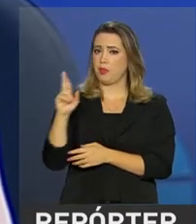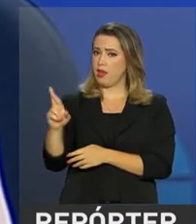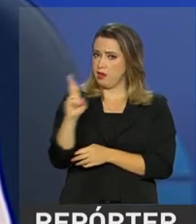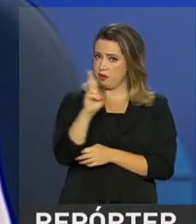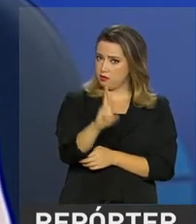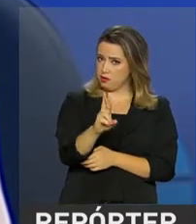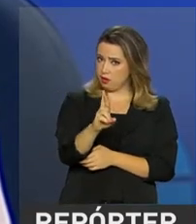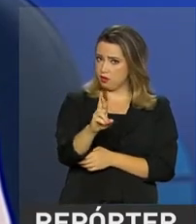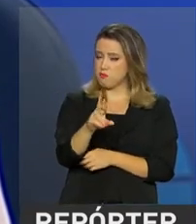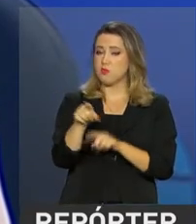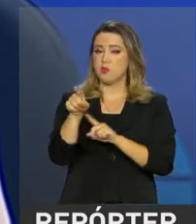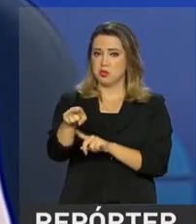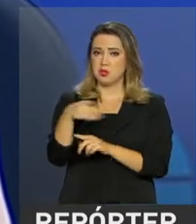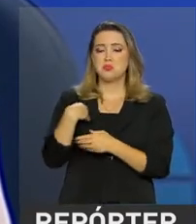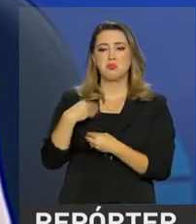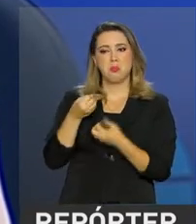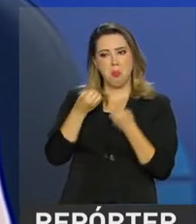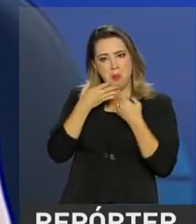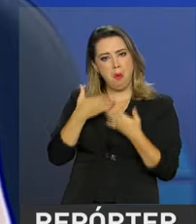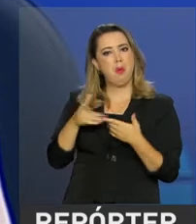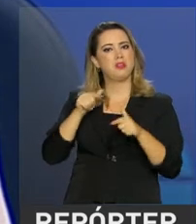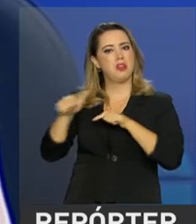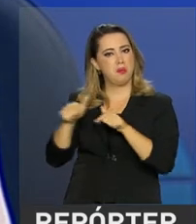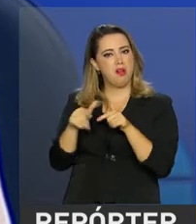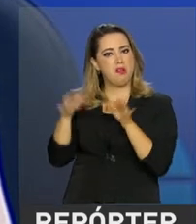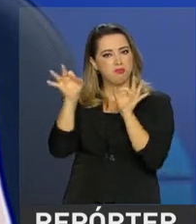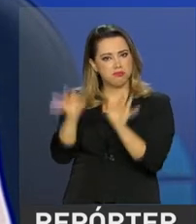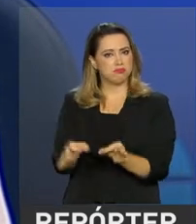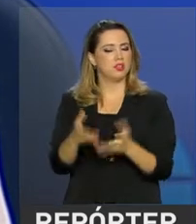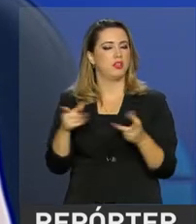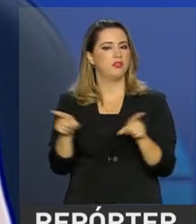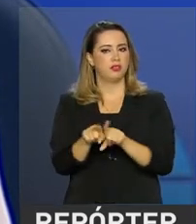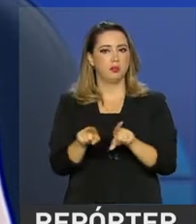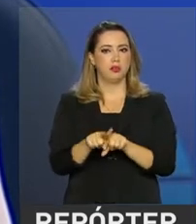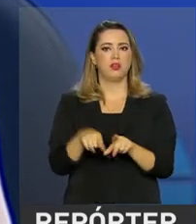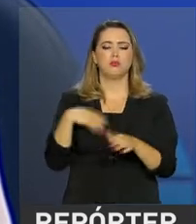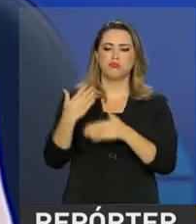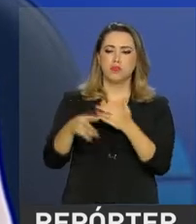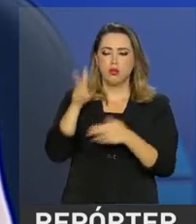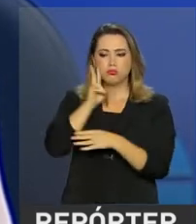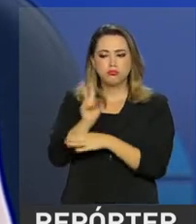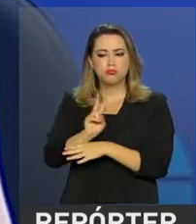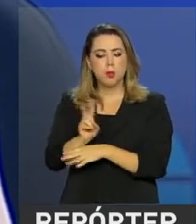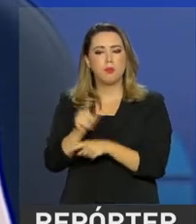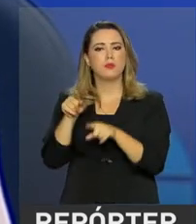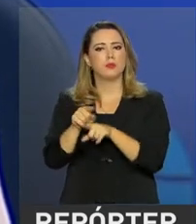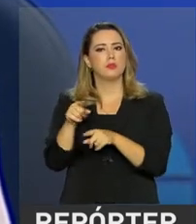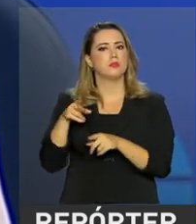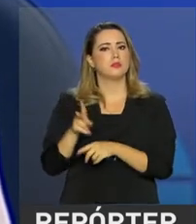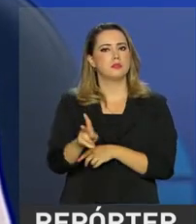também mostrou a sua qualidade técnica e o acompanhamento durante